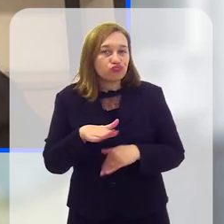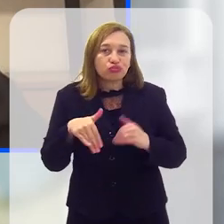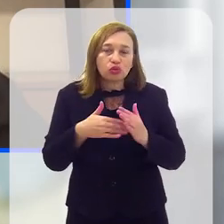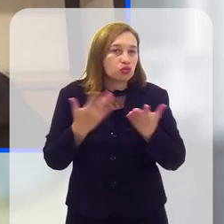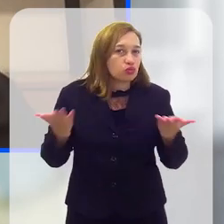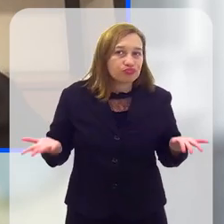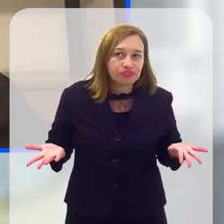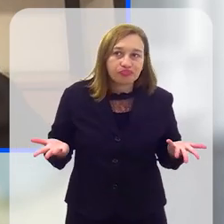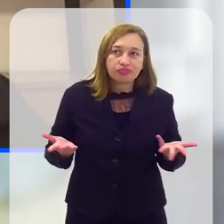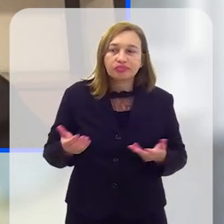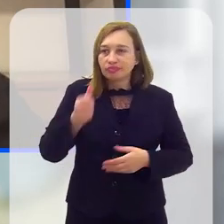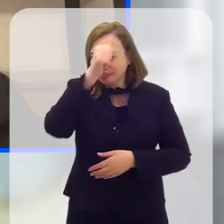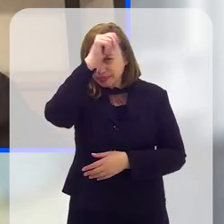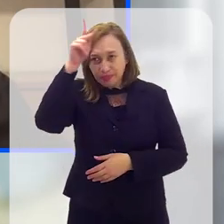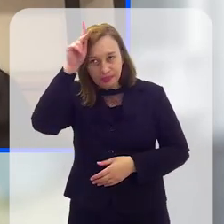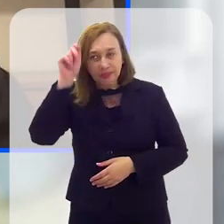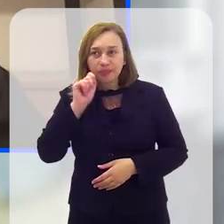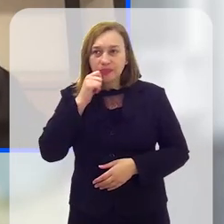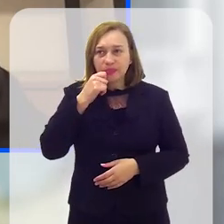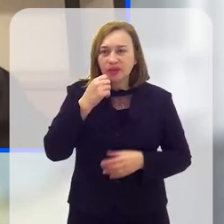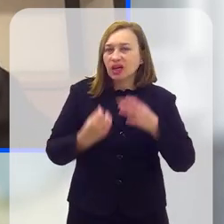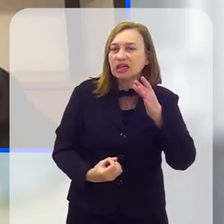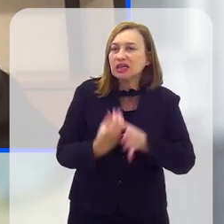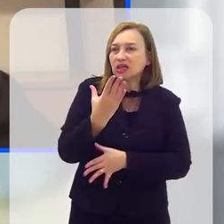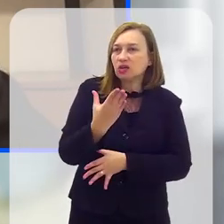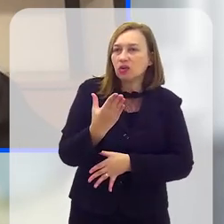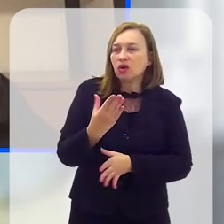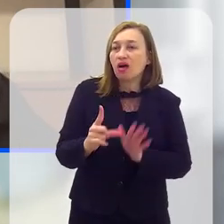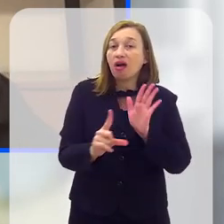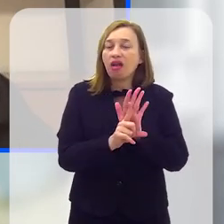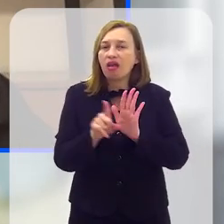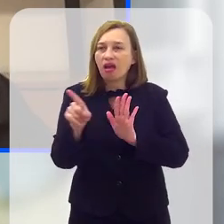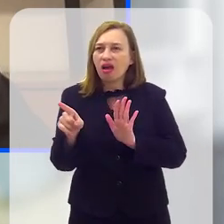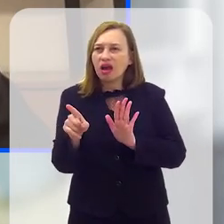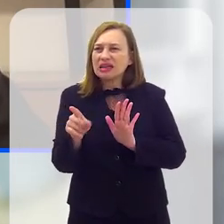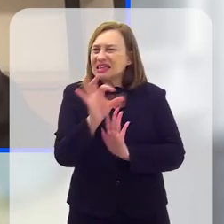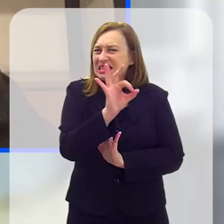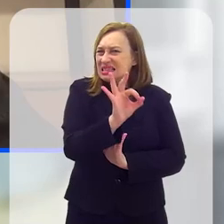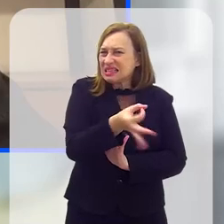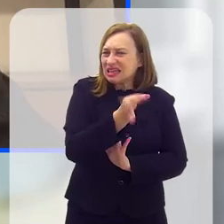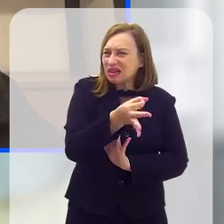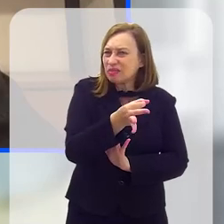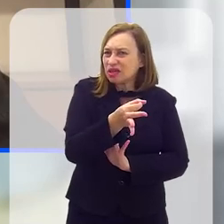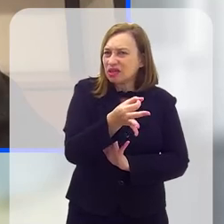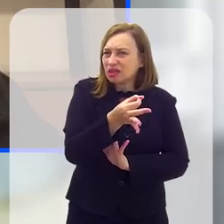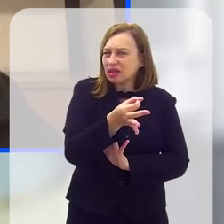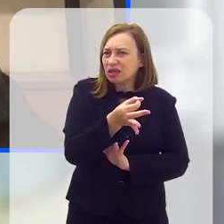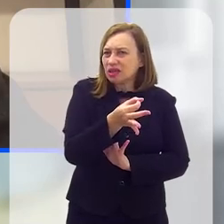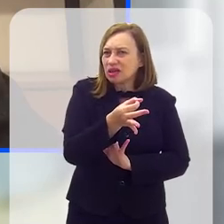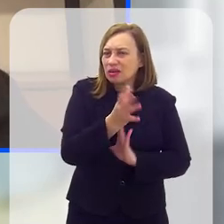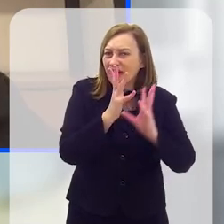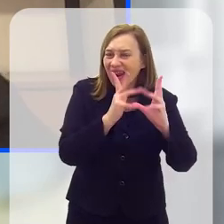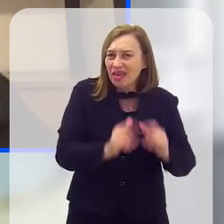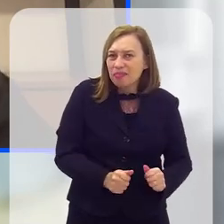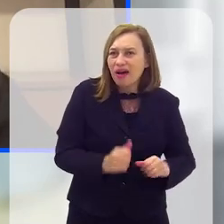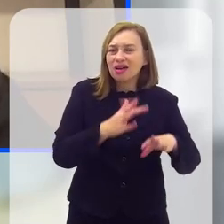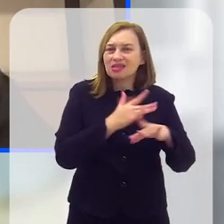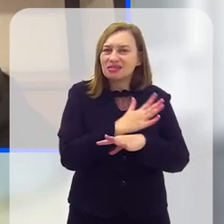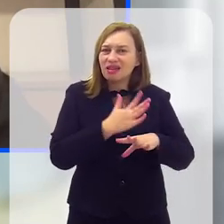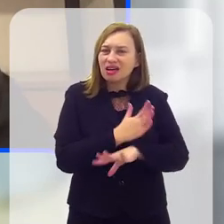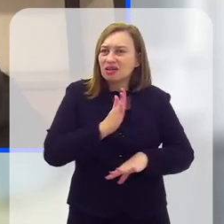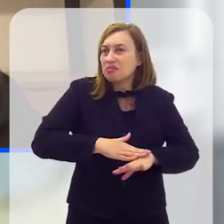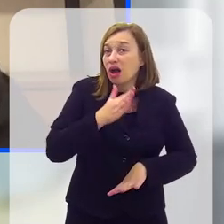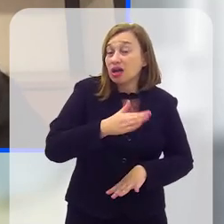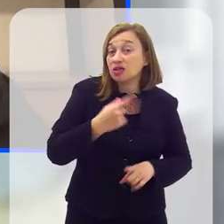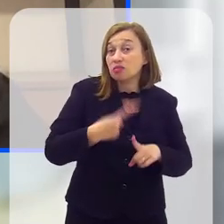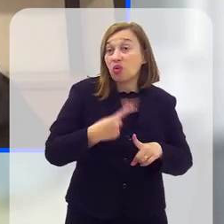um todo. O Eduardo Paes criou, há uns anos atrás, a Lei do Lixo Zero, exatamente para tentar limpar mais a